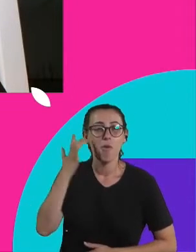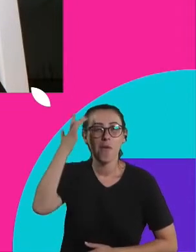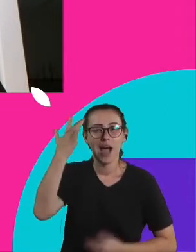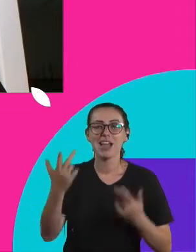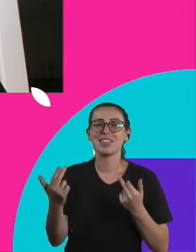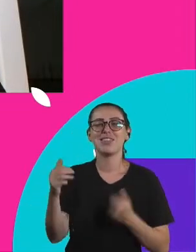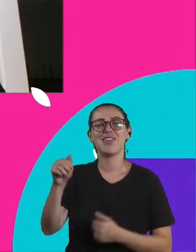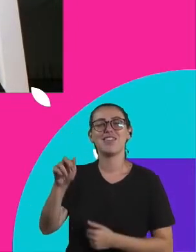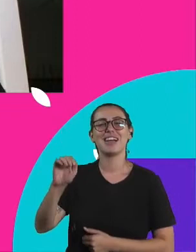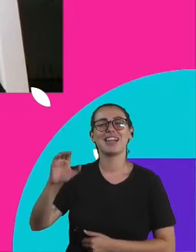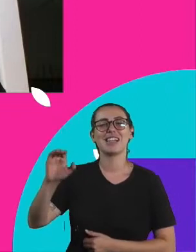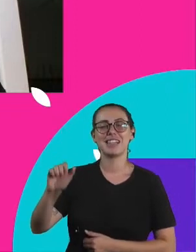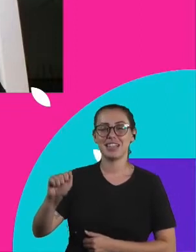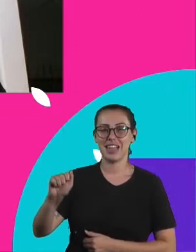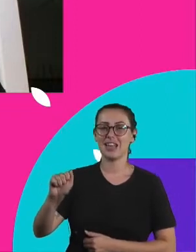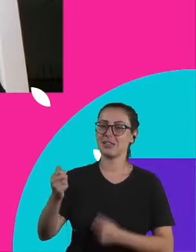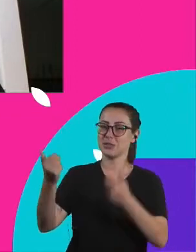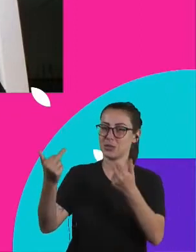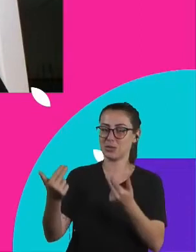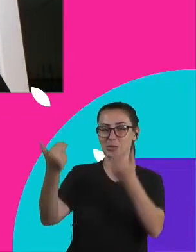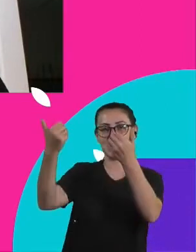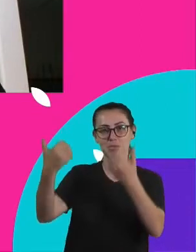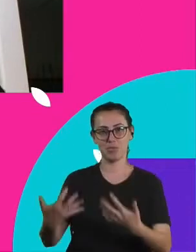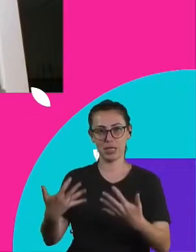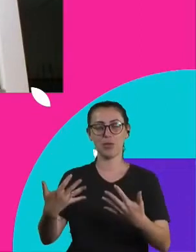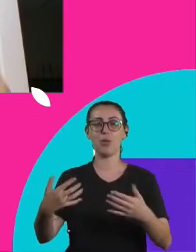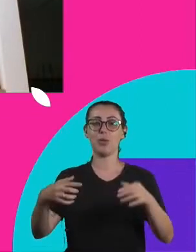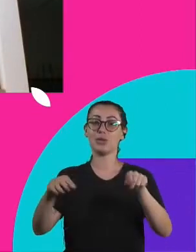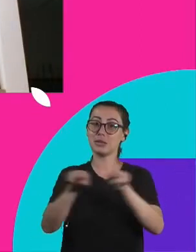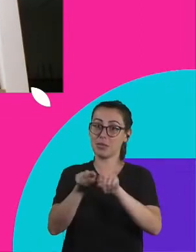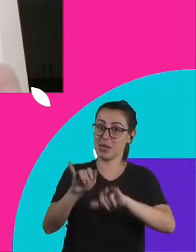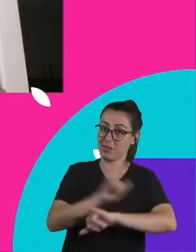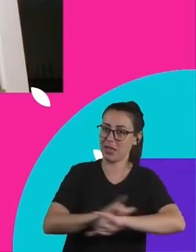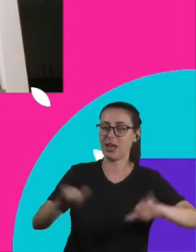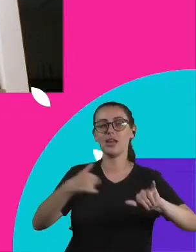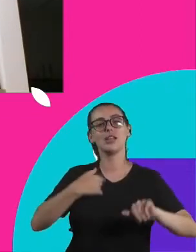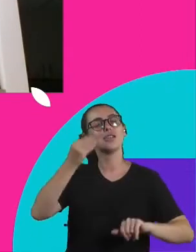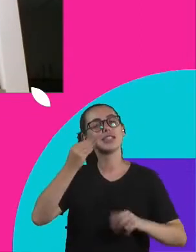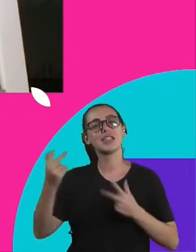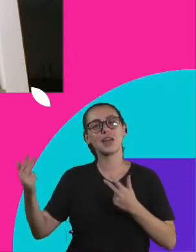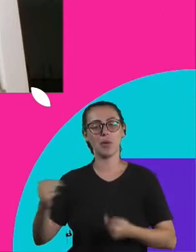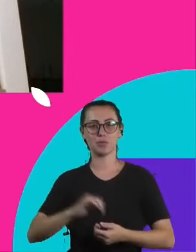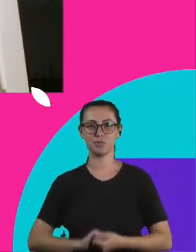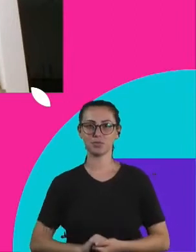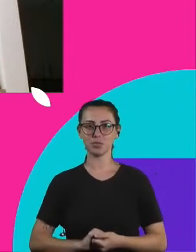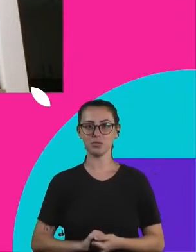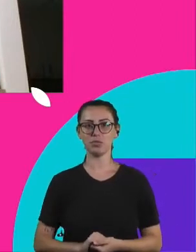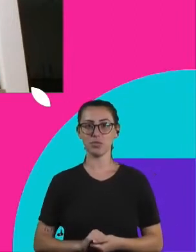minha queridona amiga, disse que ela deixou um recado, eu acho que o recado que eu deixo também é que, uma vez que as favelas elas hoje